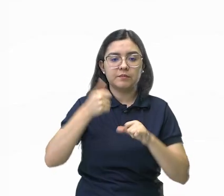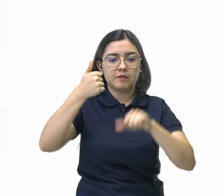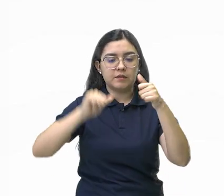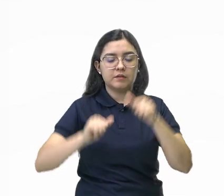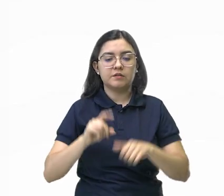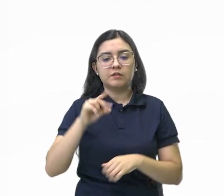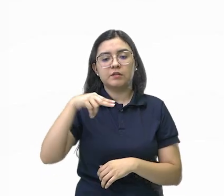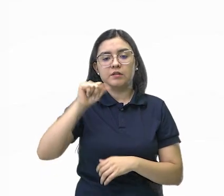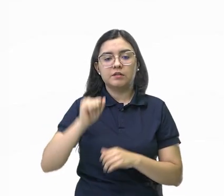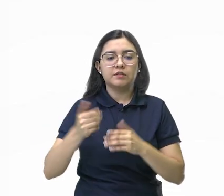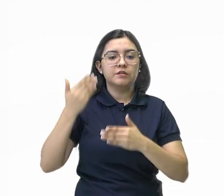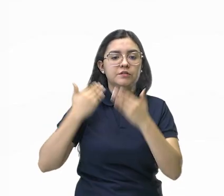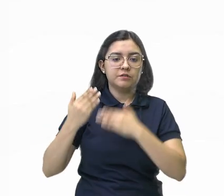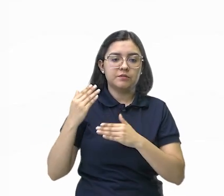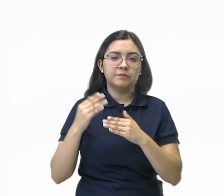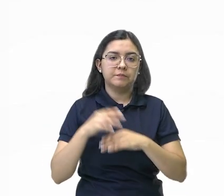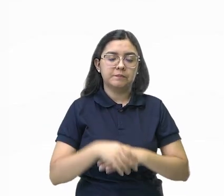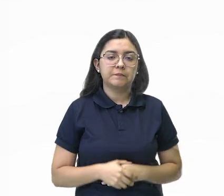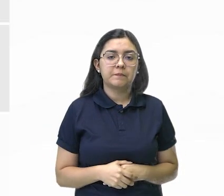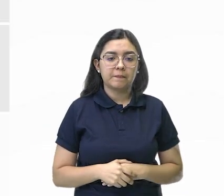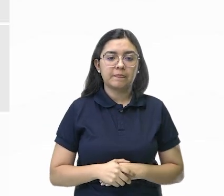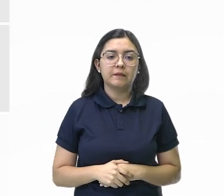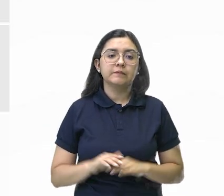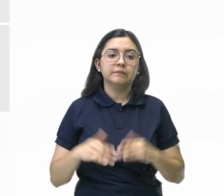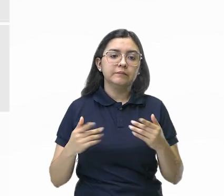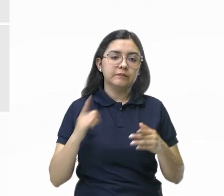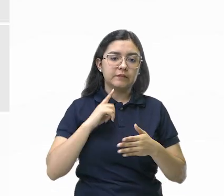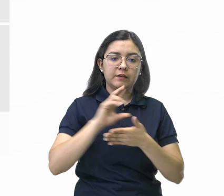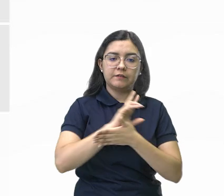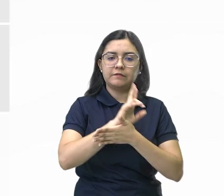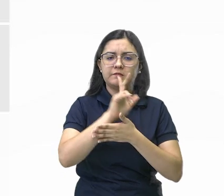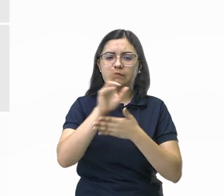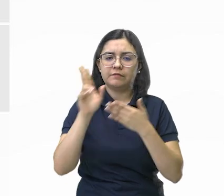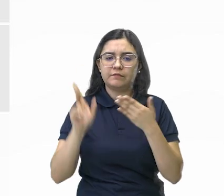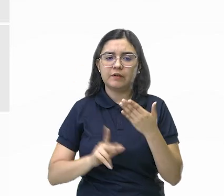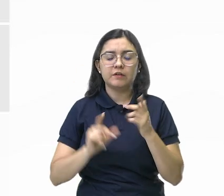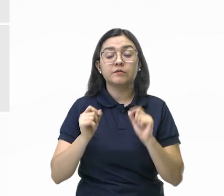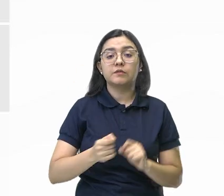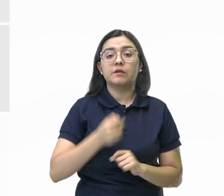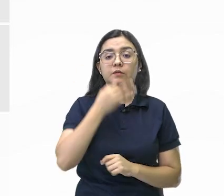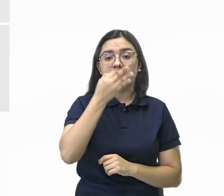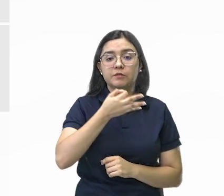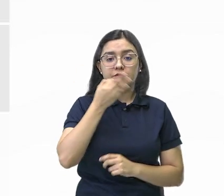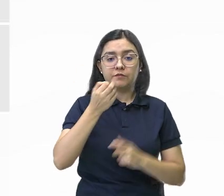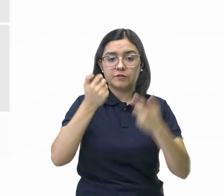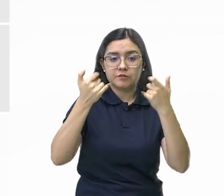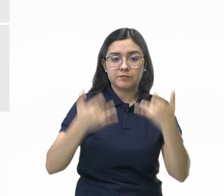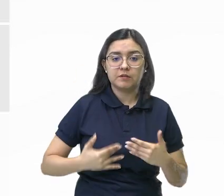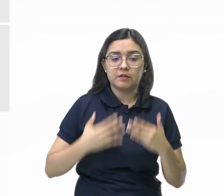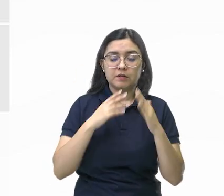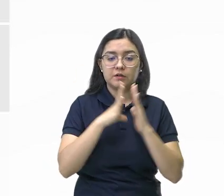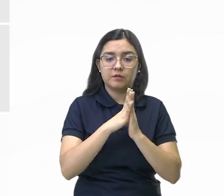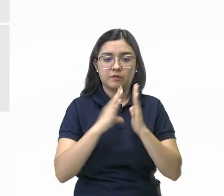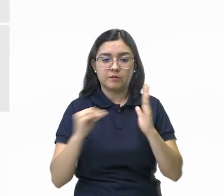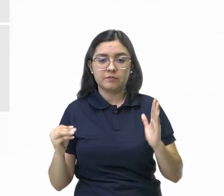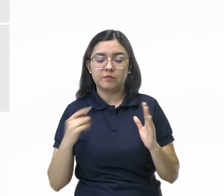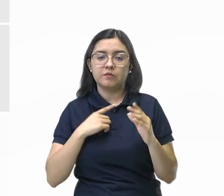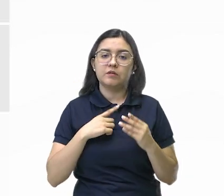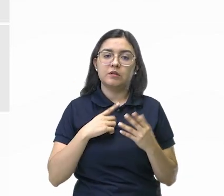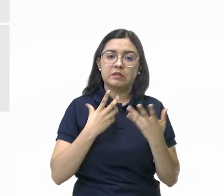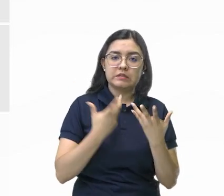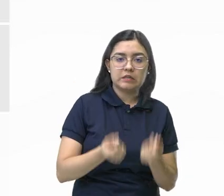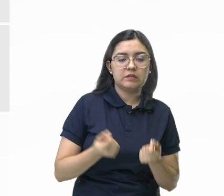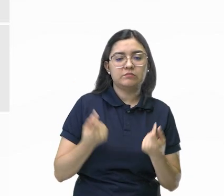antigo, como, por exemplo, de múmias. Aí nós temos vários argumentos que vão falar sobre a clonagem, né, contra e a